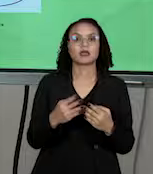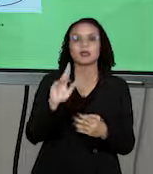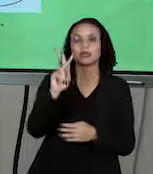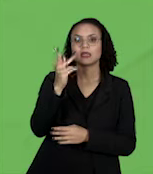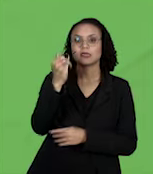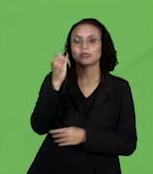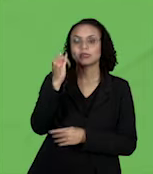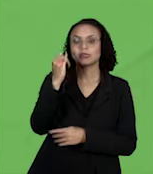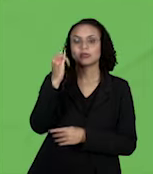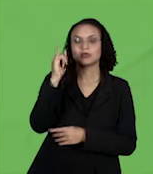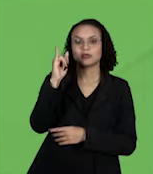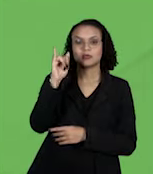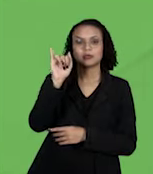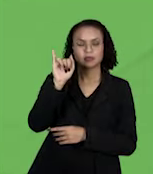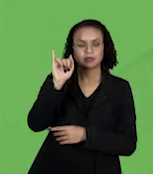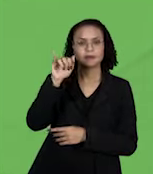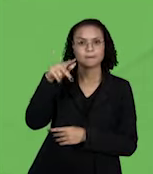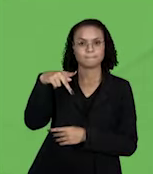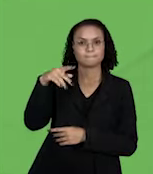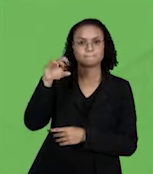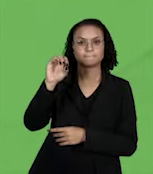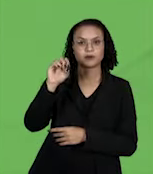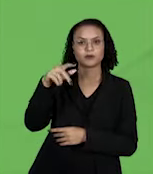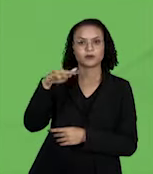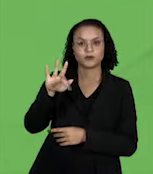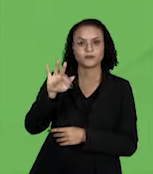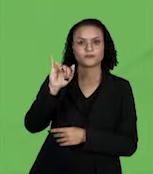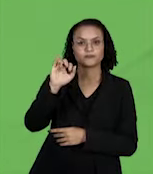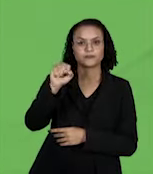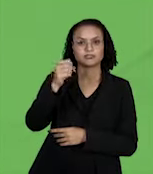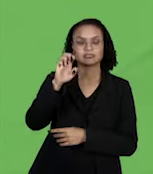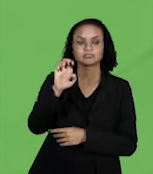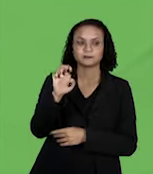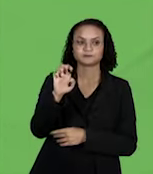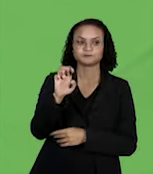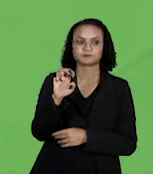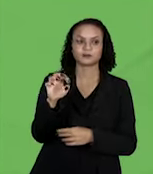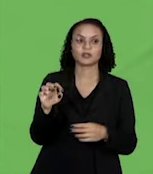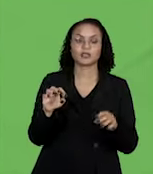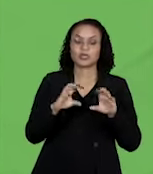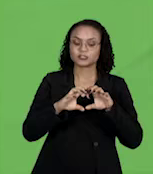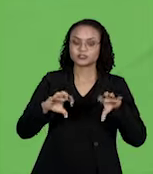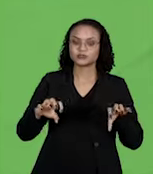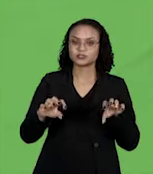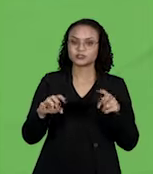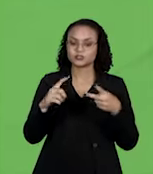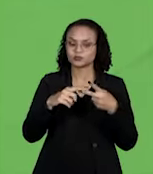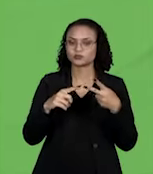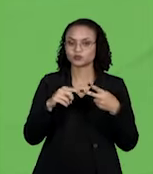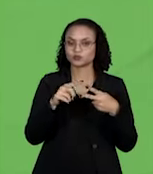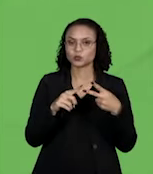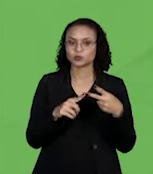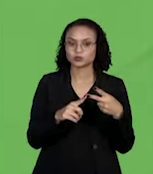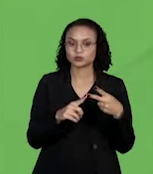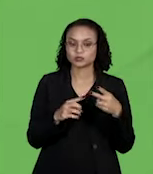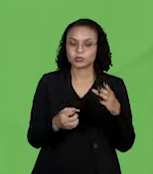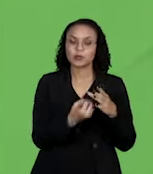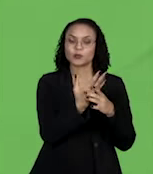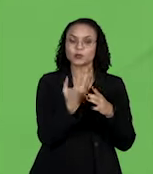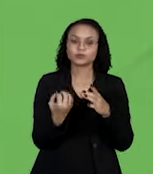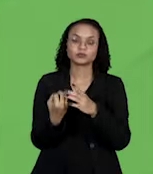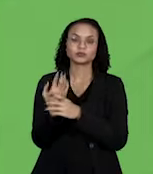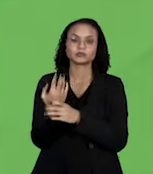ó. A hipófise, ela é dividida em duas regiões, né, que irão produzir diferentes